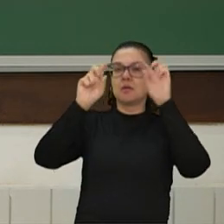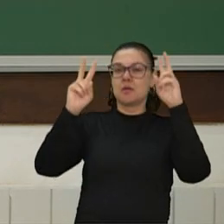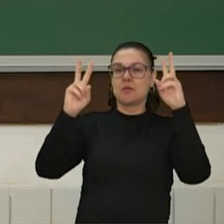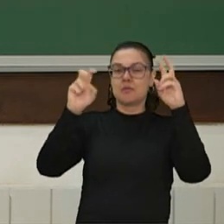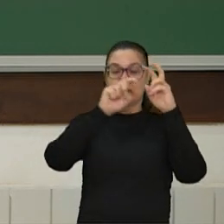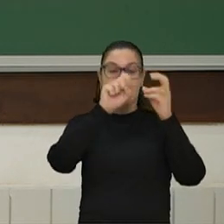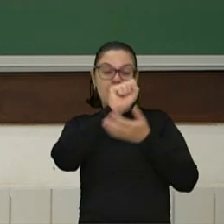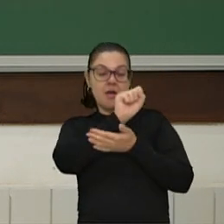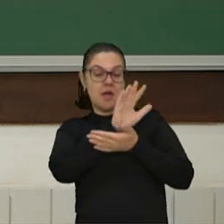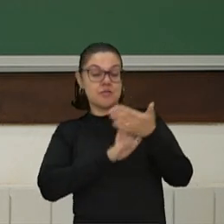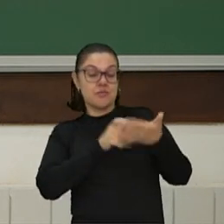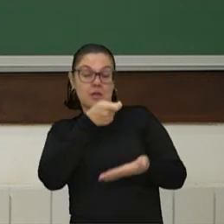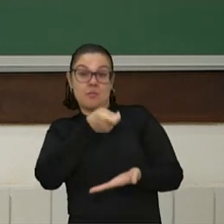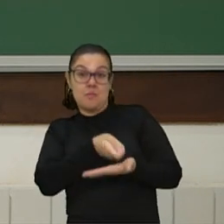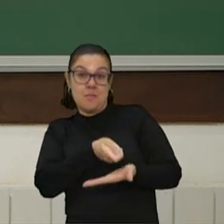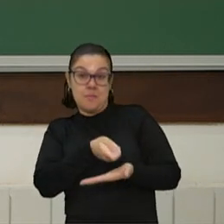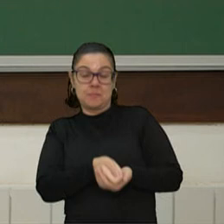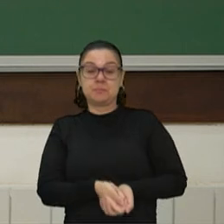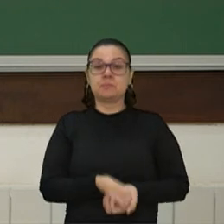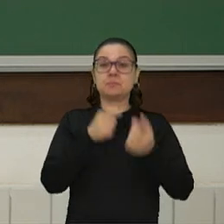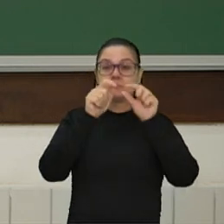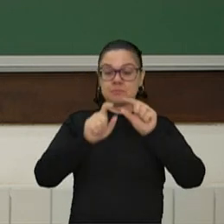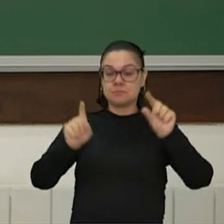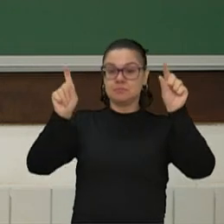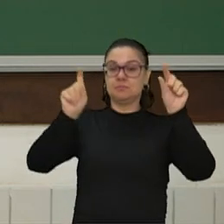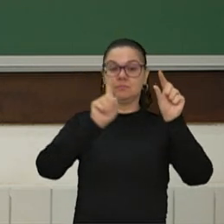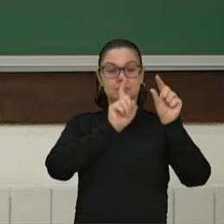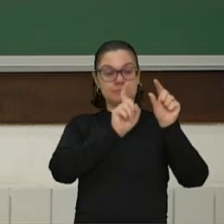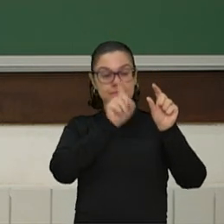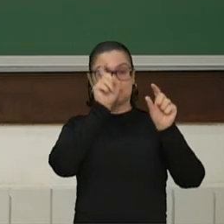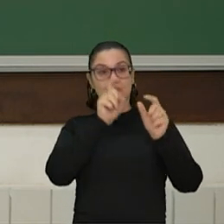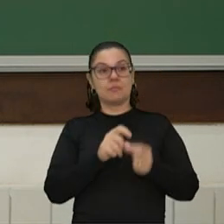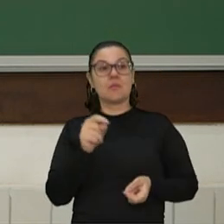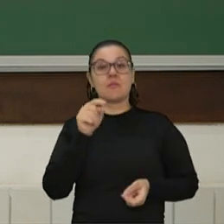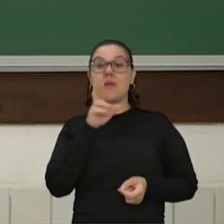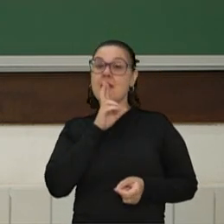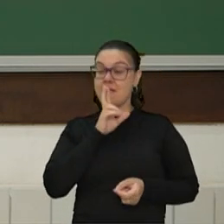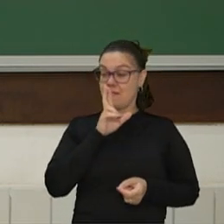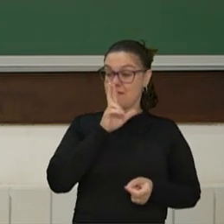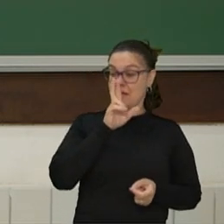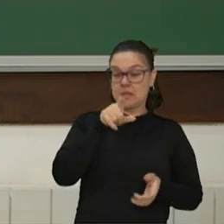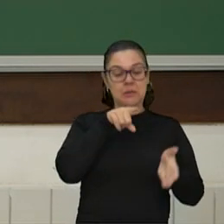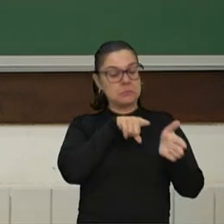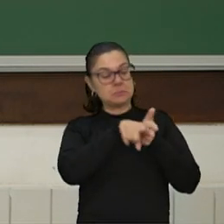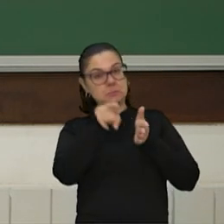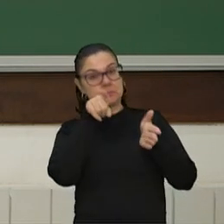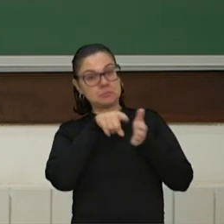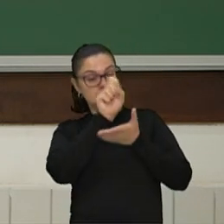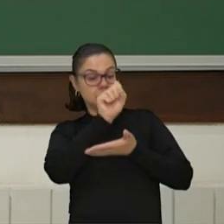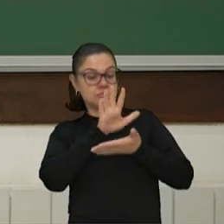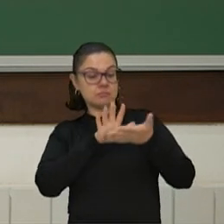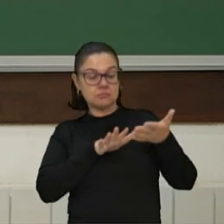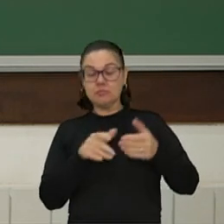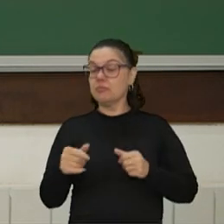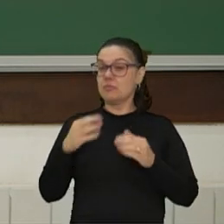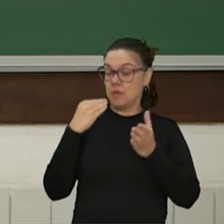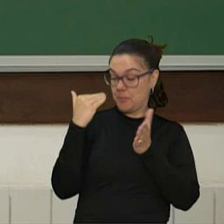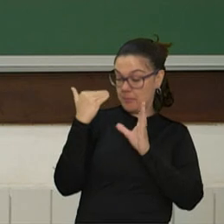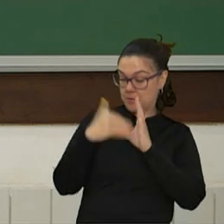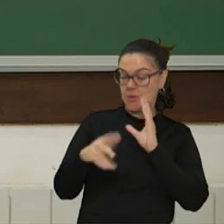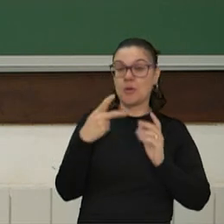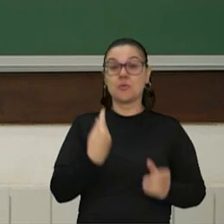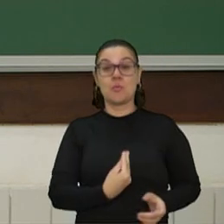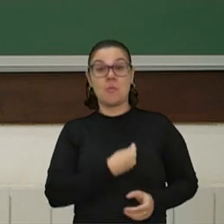assim, atividade obrigatória. Quando você clicar nesse link, você vai responder à atividade e enviar. Pronto, sua presença